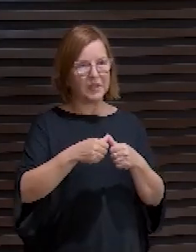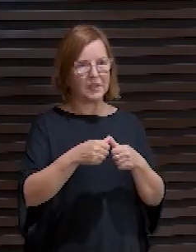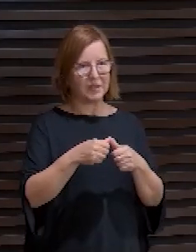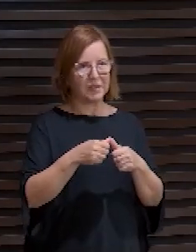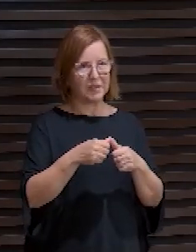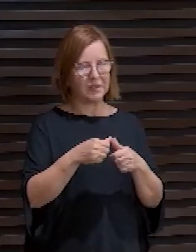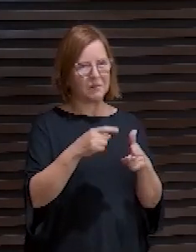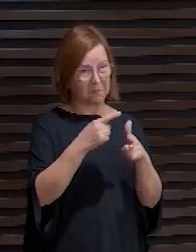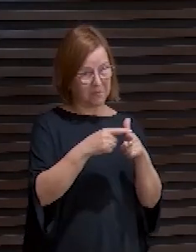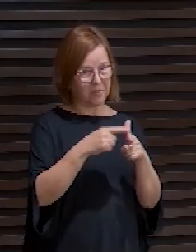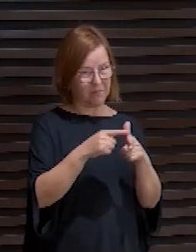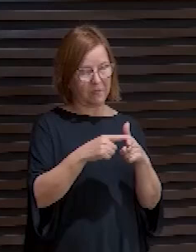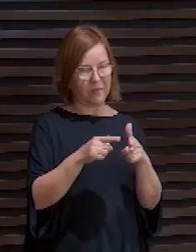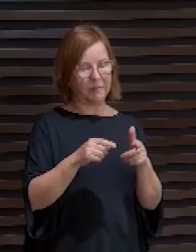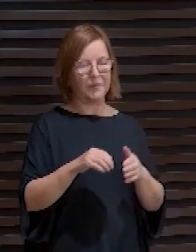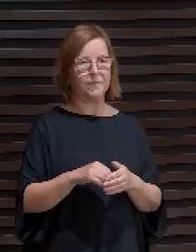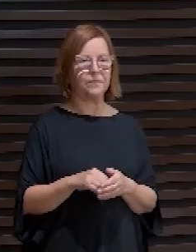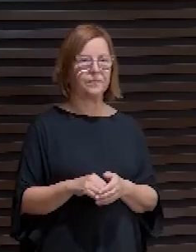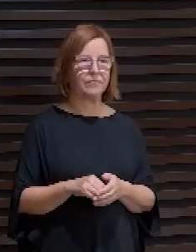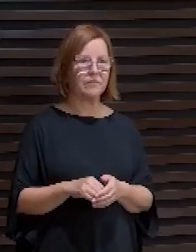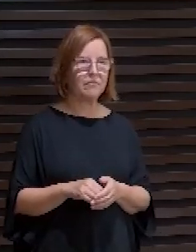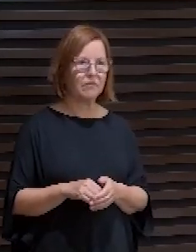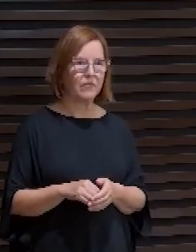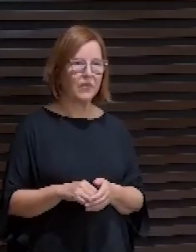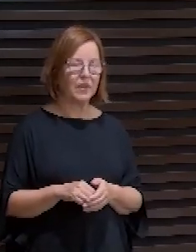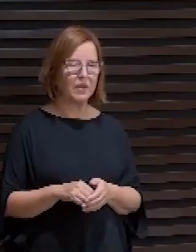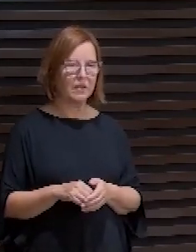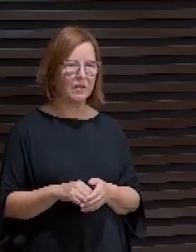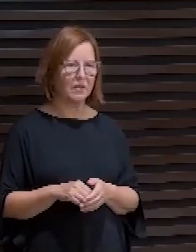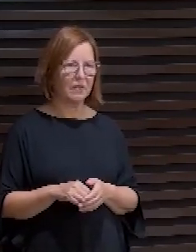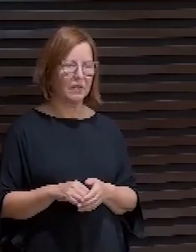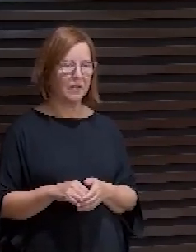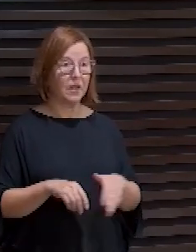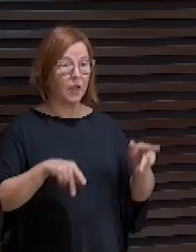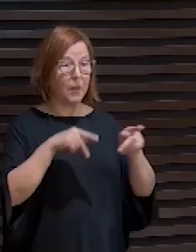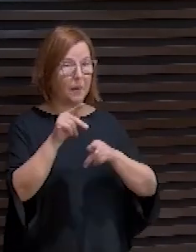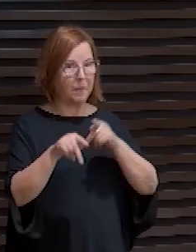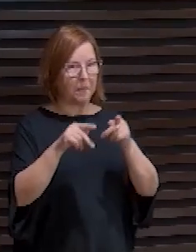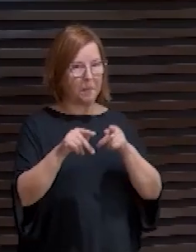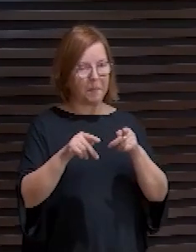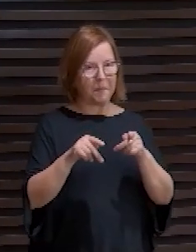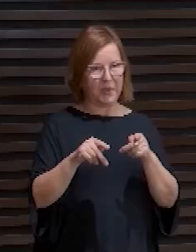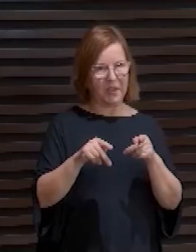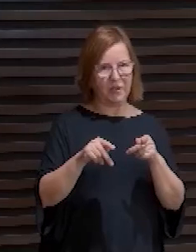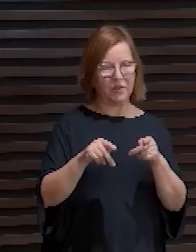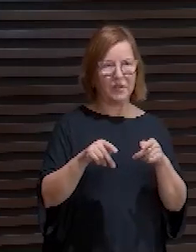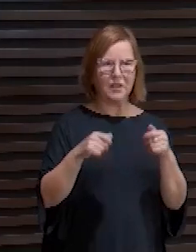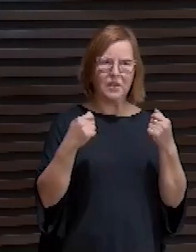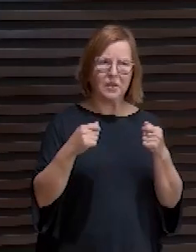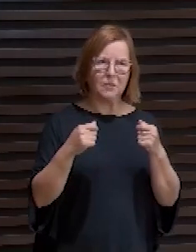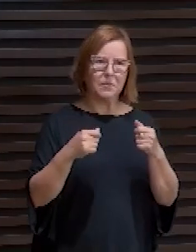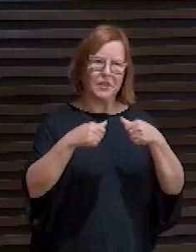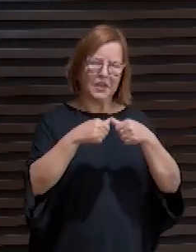recém-convertidos. Eram pessoas que já viveram um tempo. Já era para que eles estivessem num grau de maturidade muito